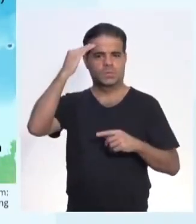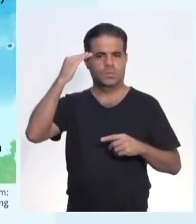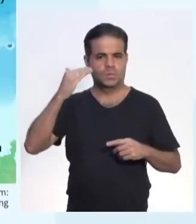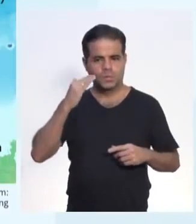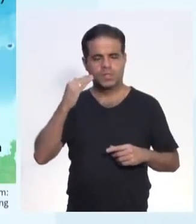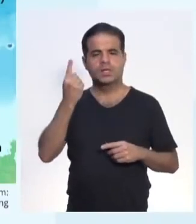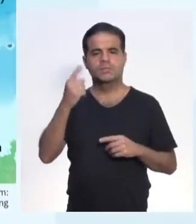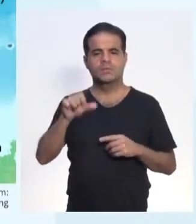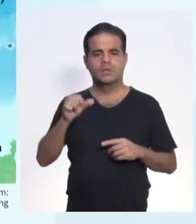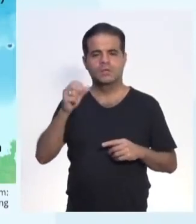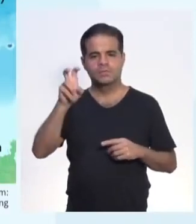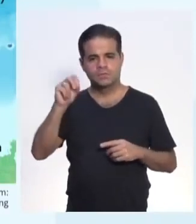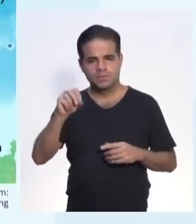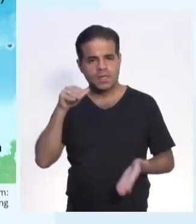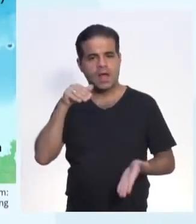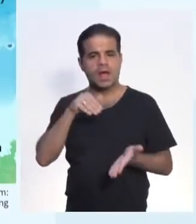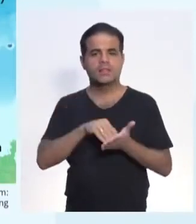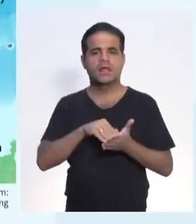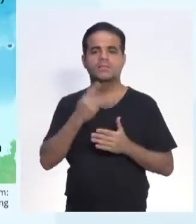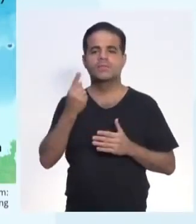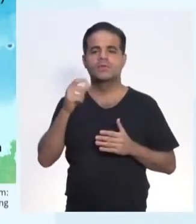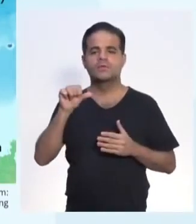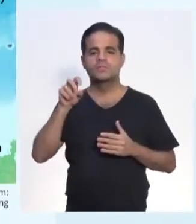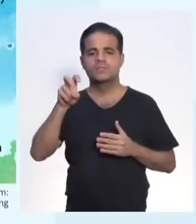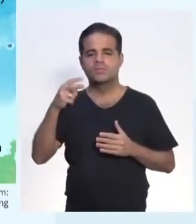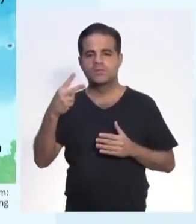de 1950 a